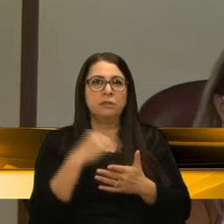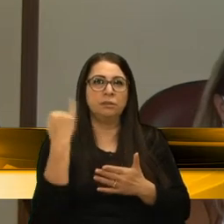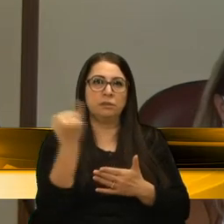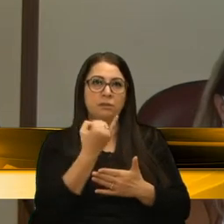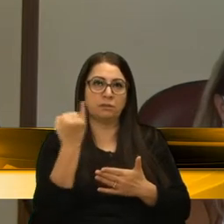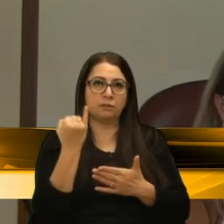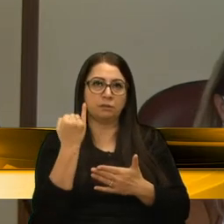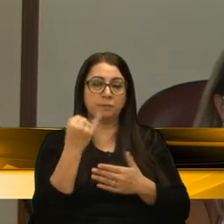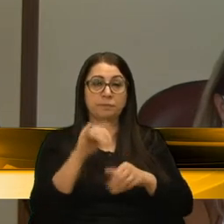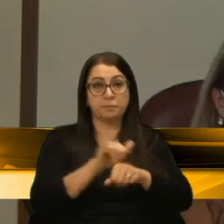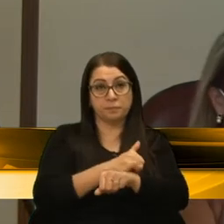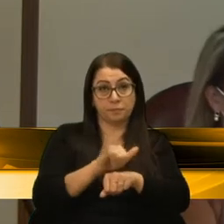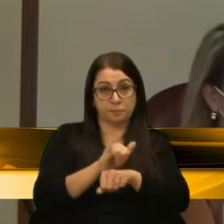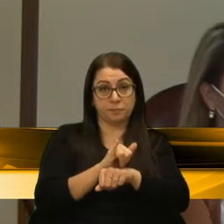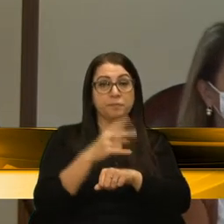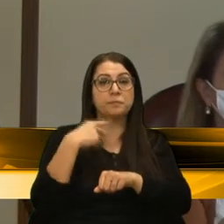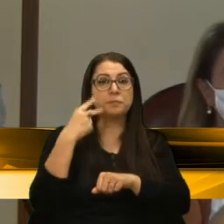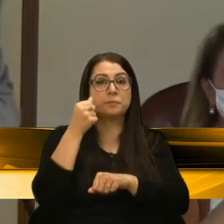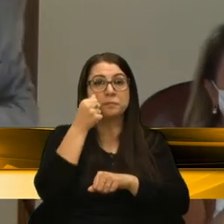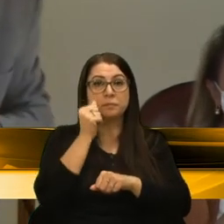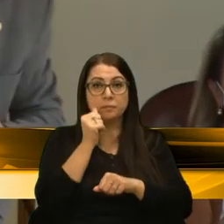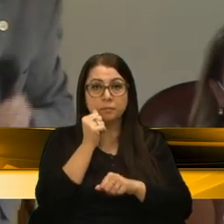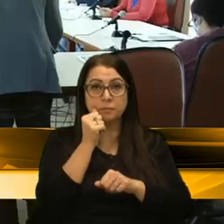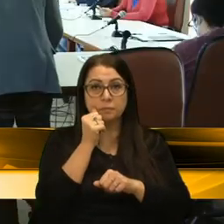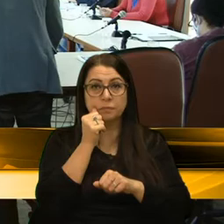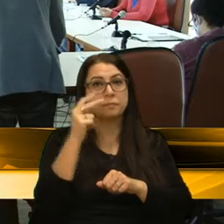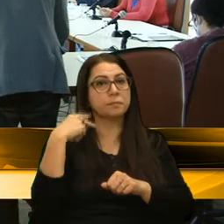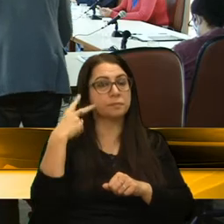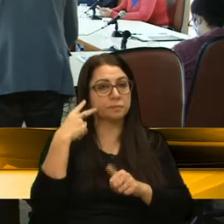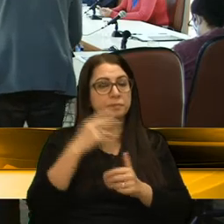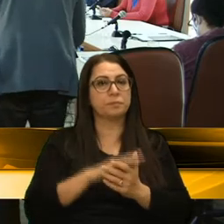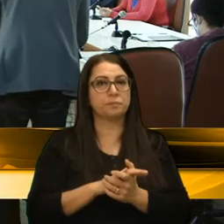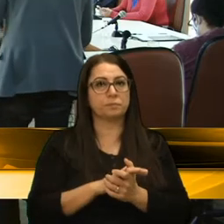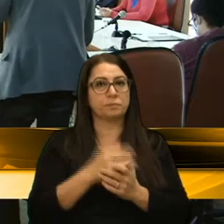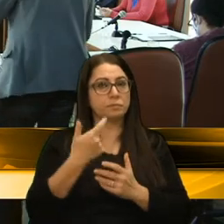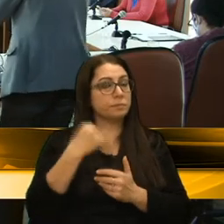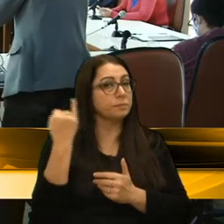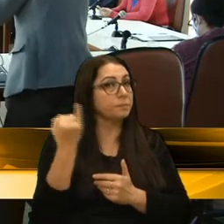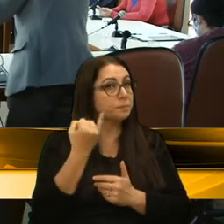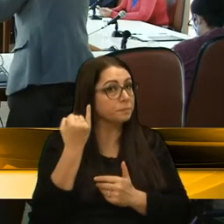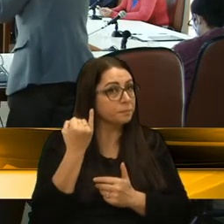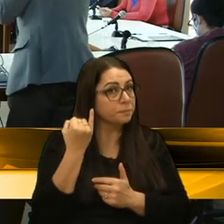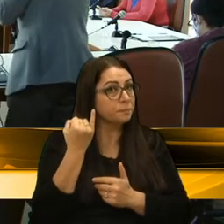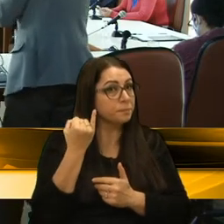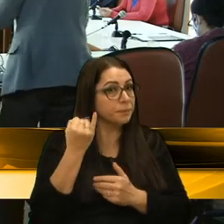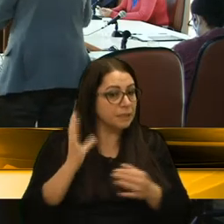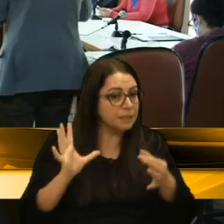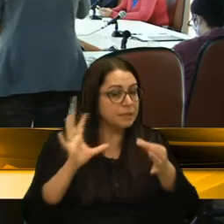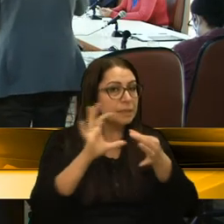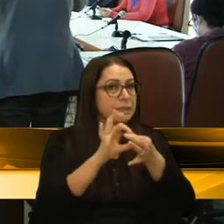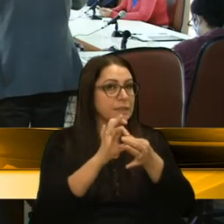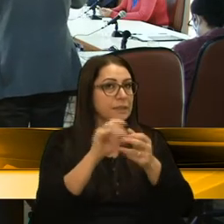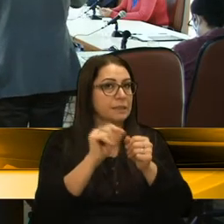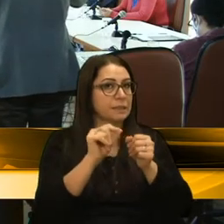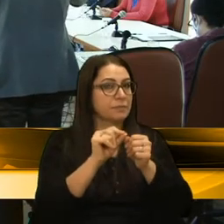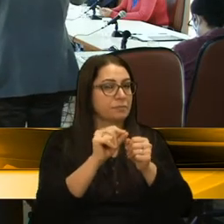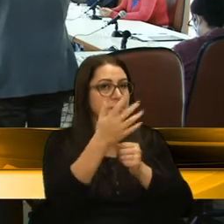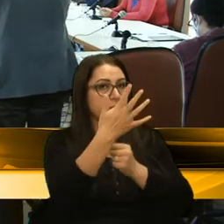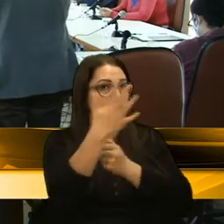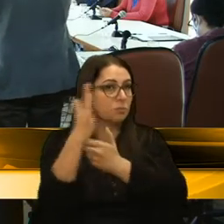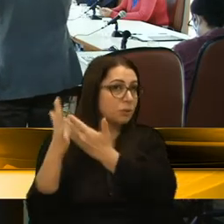importantes e estratégicos. Sua parte, vereadora Paula. Vereador, eu achei bem importante esses links feitos, né, na questão do meio